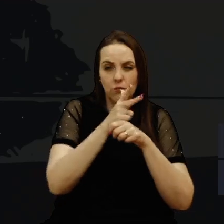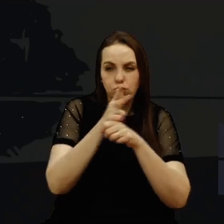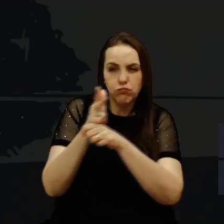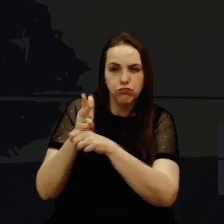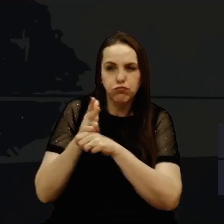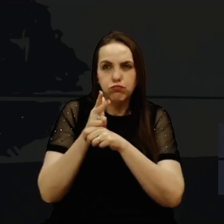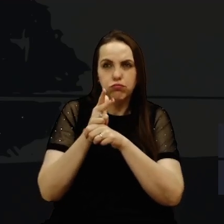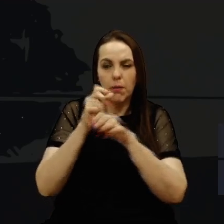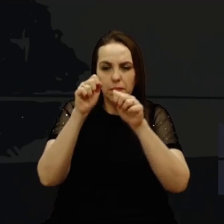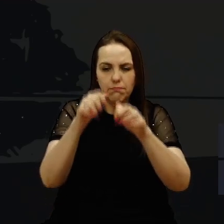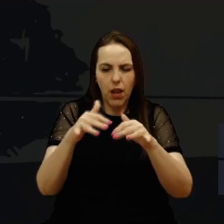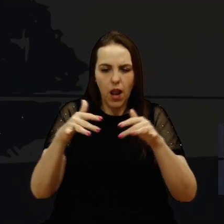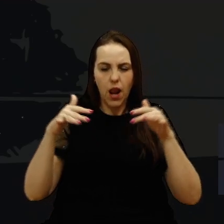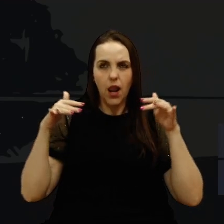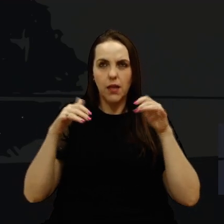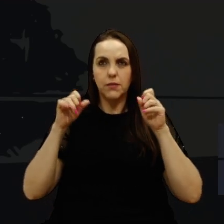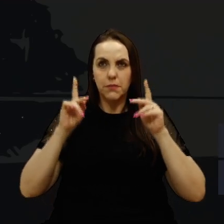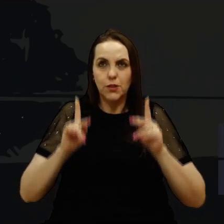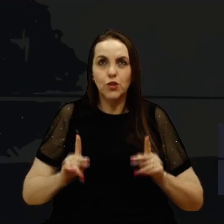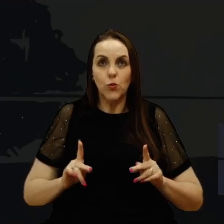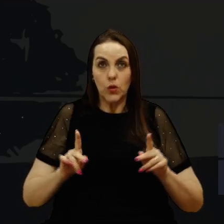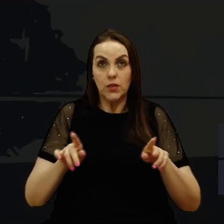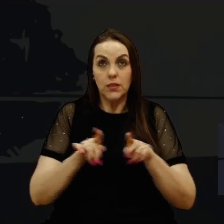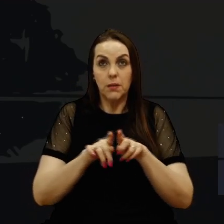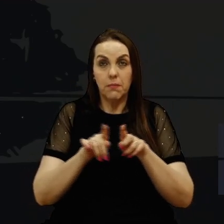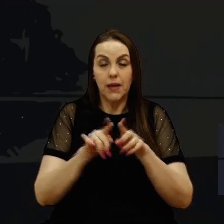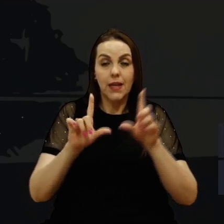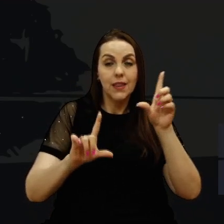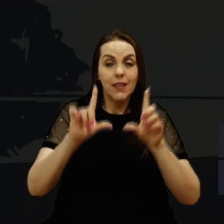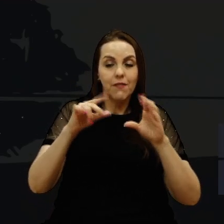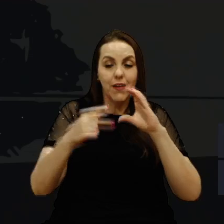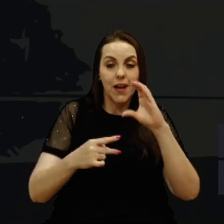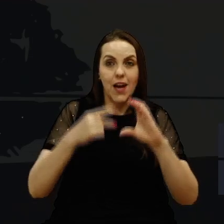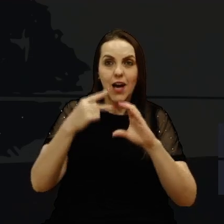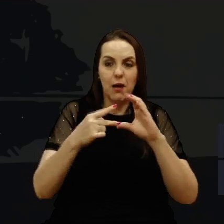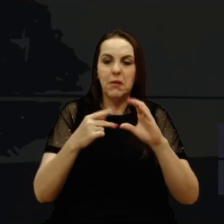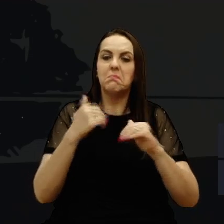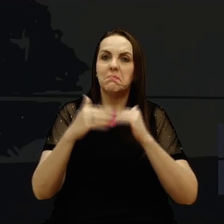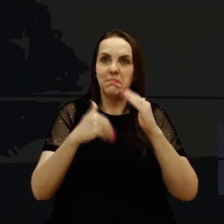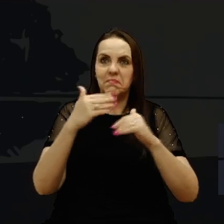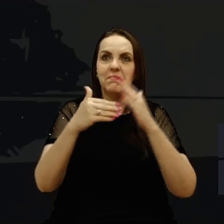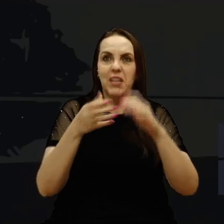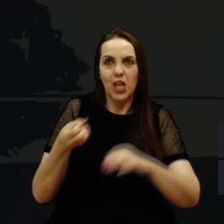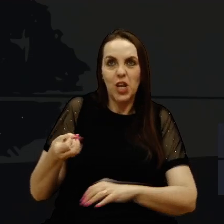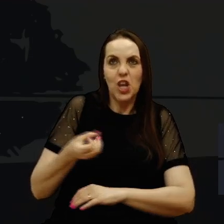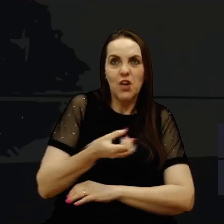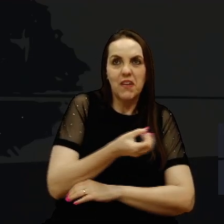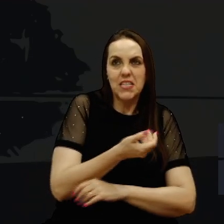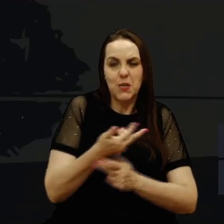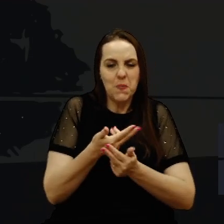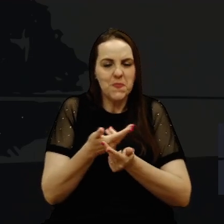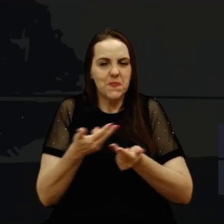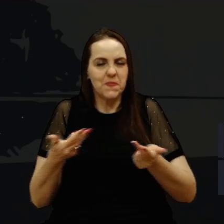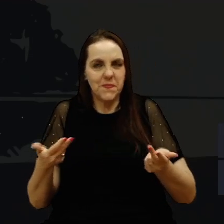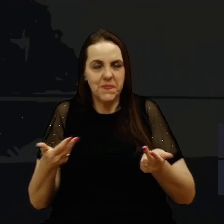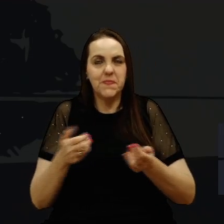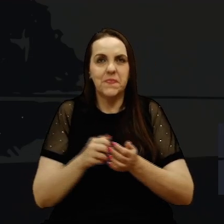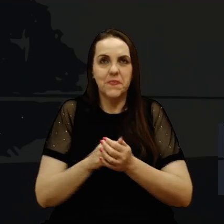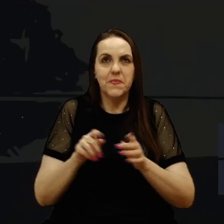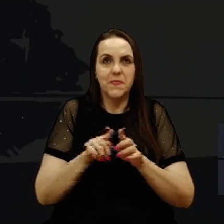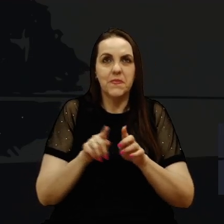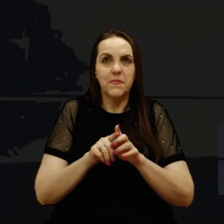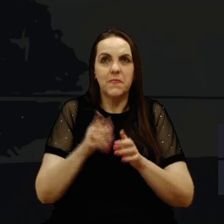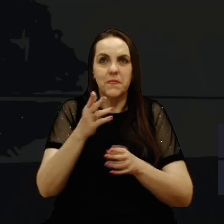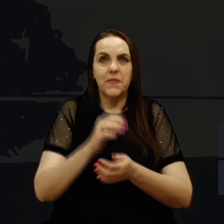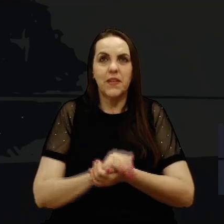esse público, né, para o nosso público, assim como a TV Câmara vem desenvolvendo, inovando em muitas frentes também, como outros